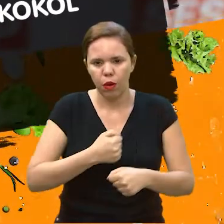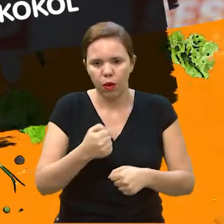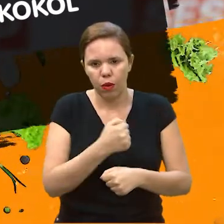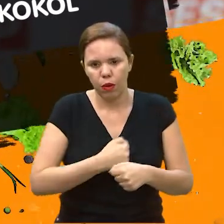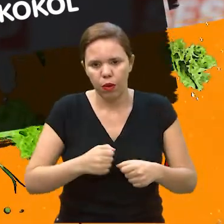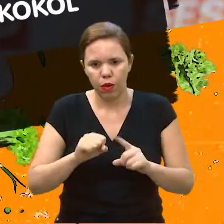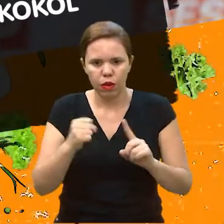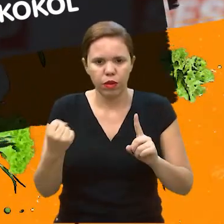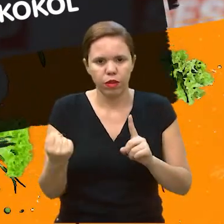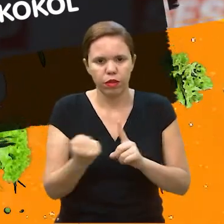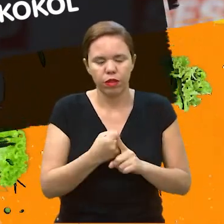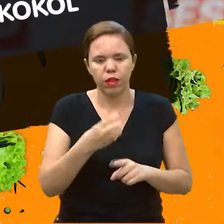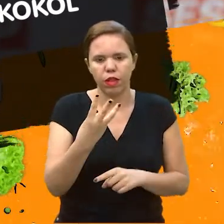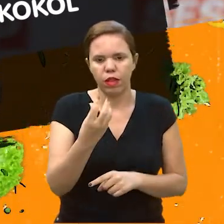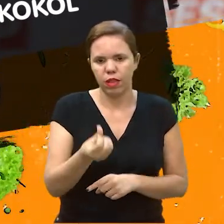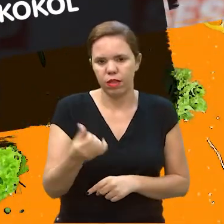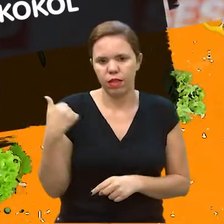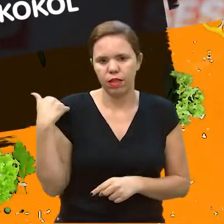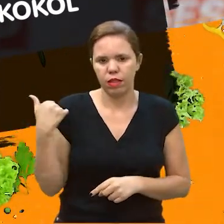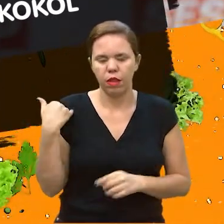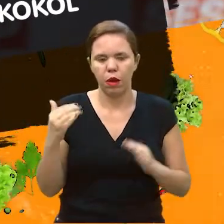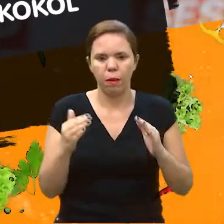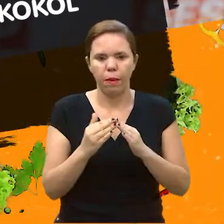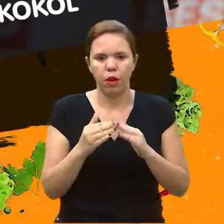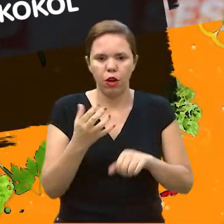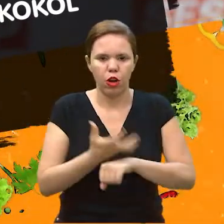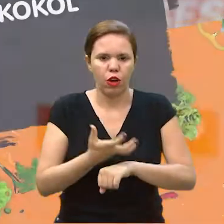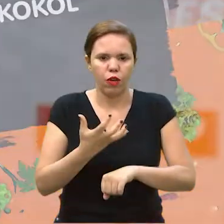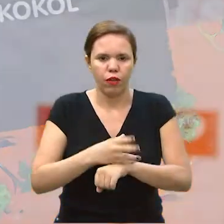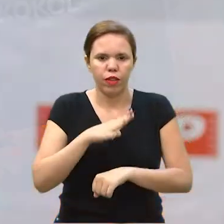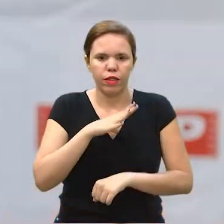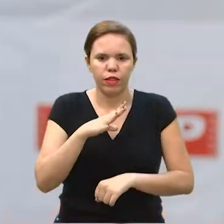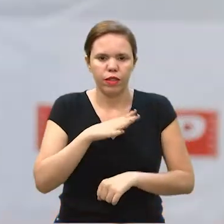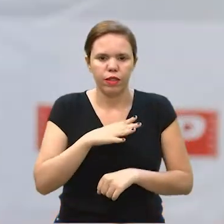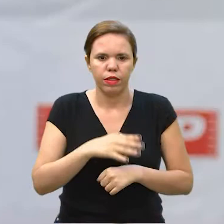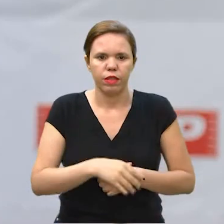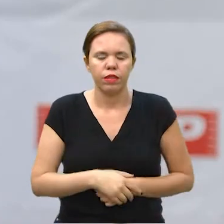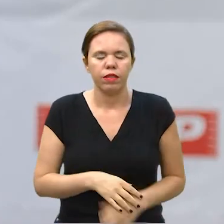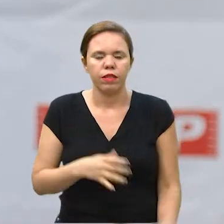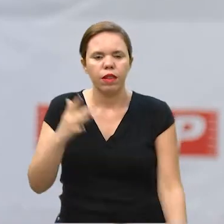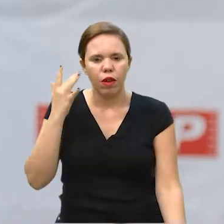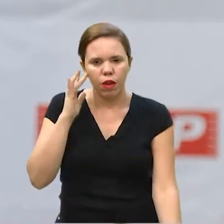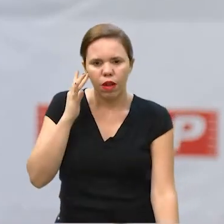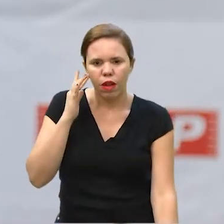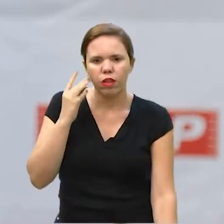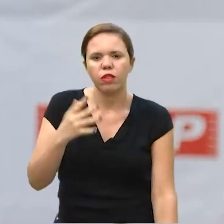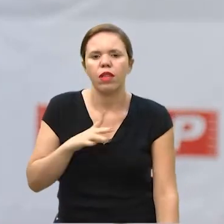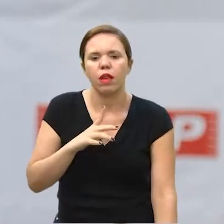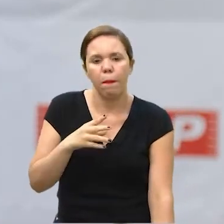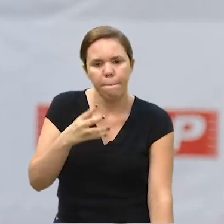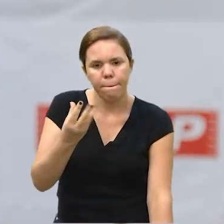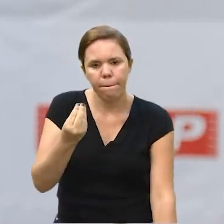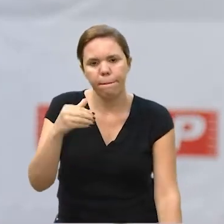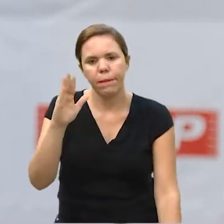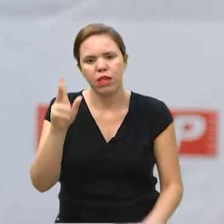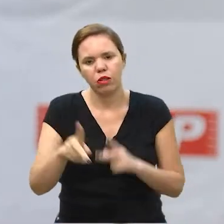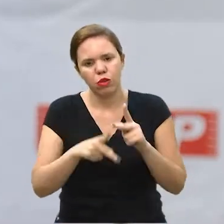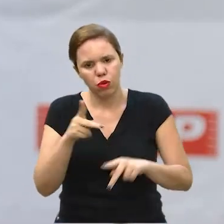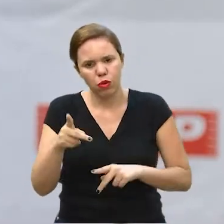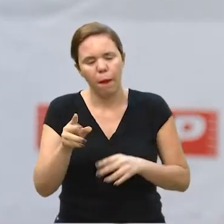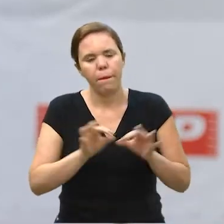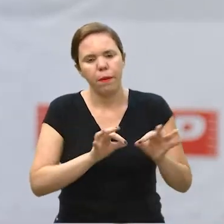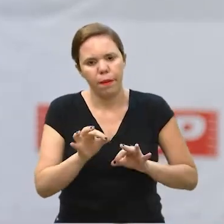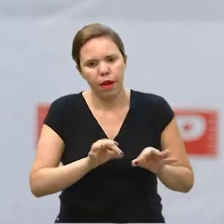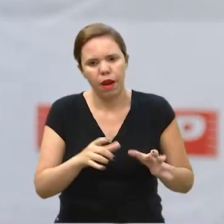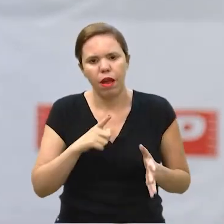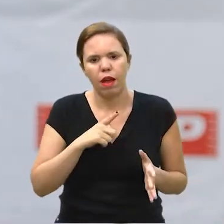assistente social, tem 36 anos e mora em Nova Odessa. Então, eu acho que tem muita gente mais preparada. Não tenho, assim, uma expectativa, vou ser